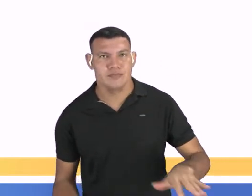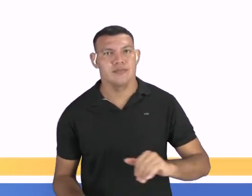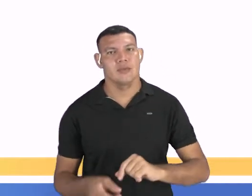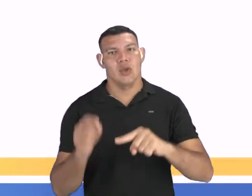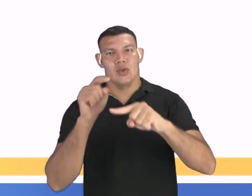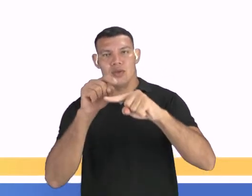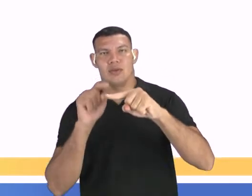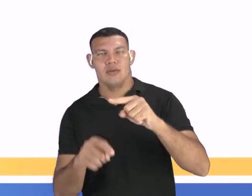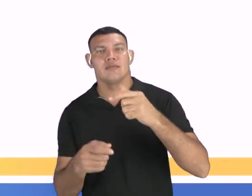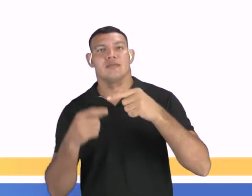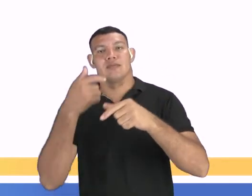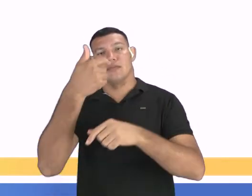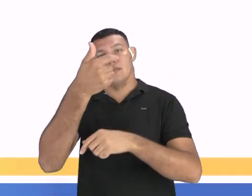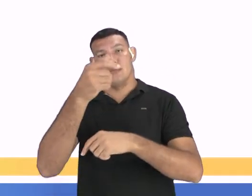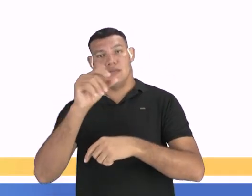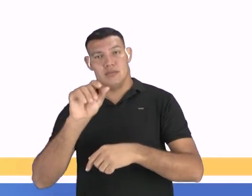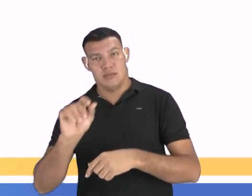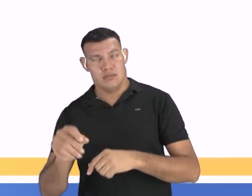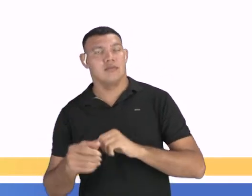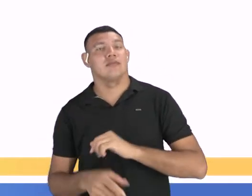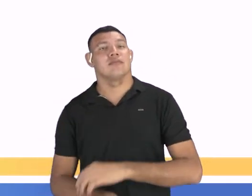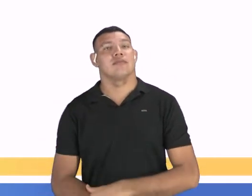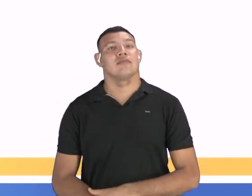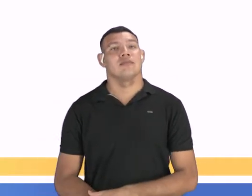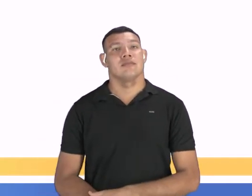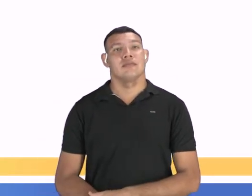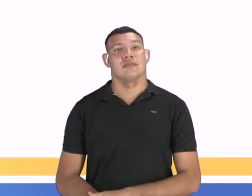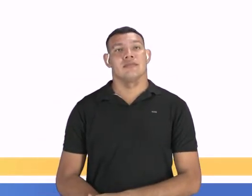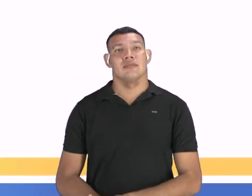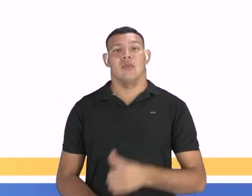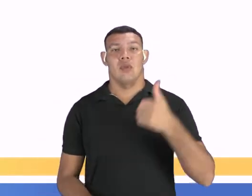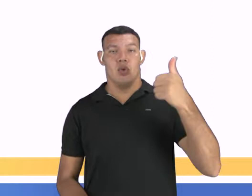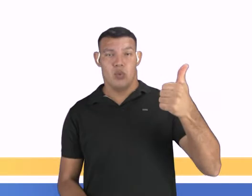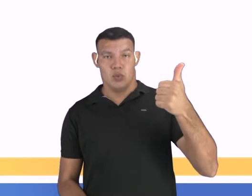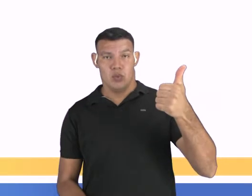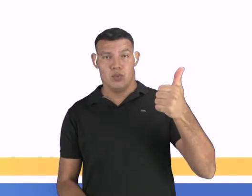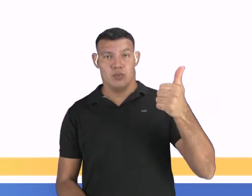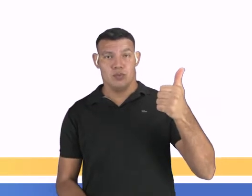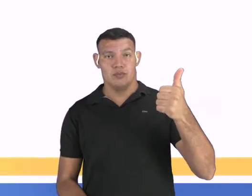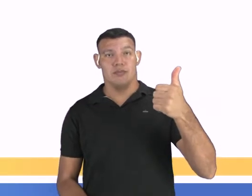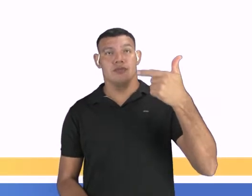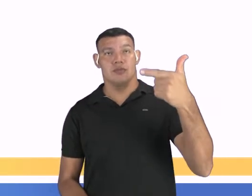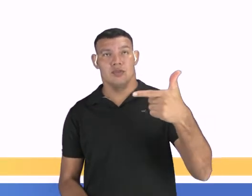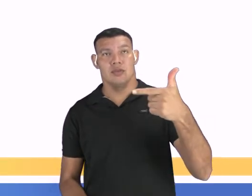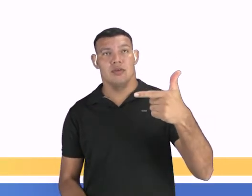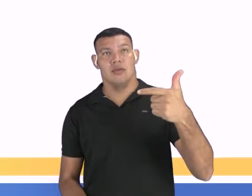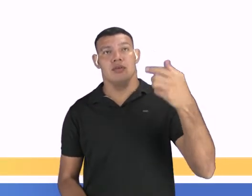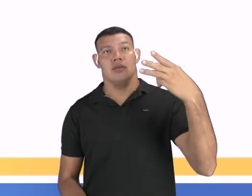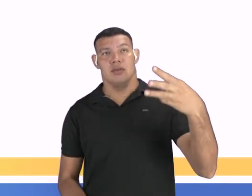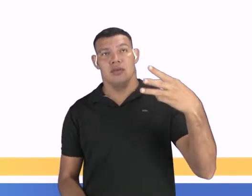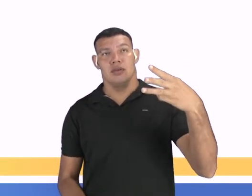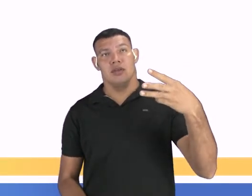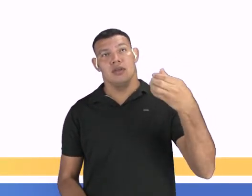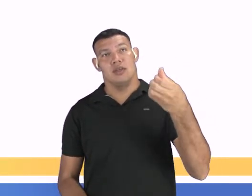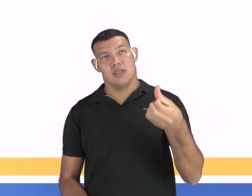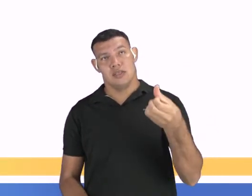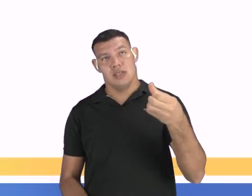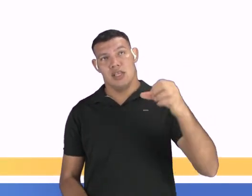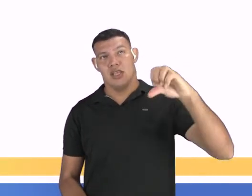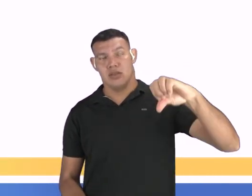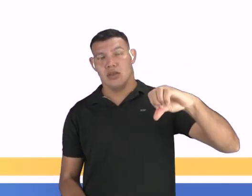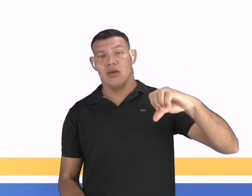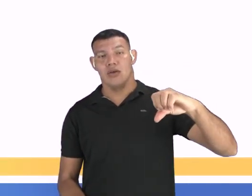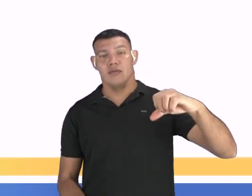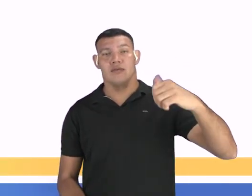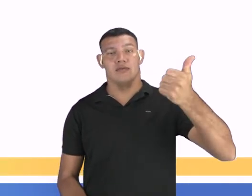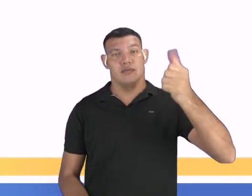né? São 1, 2, 3, 6, 9 e 18. Observe que 1